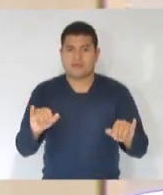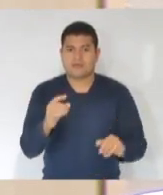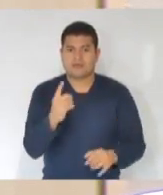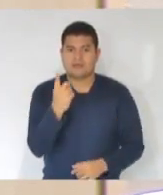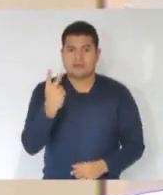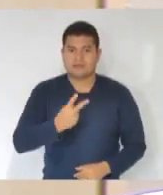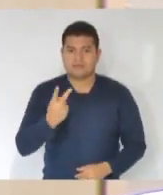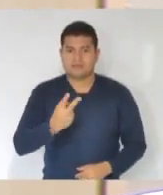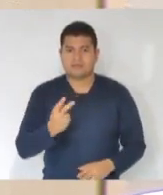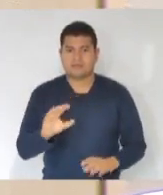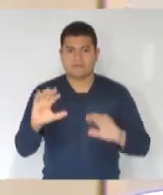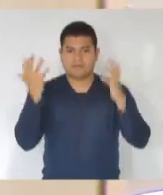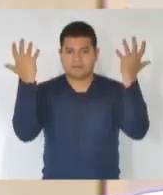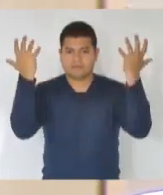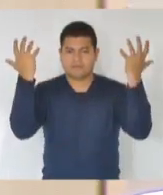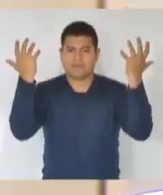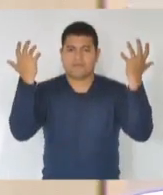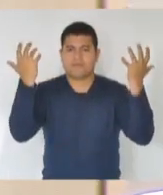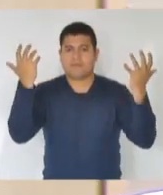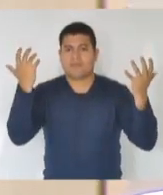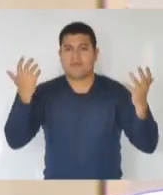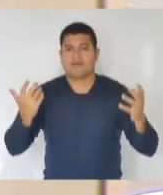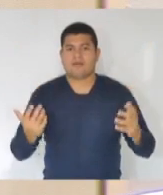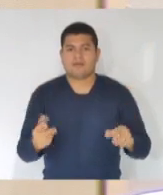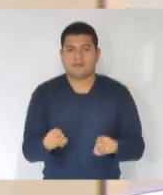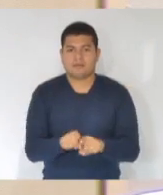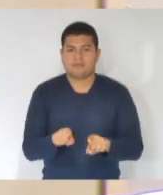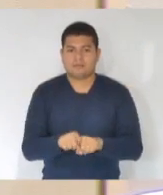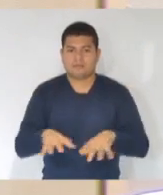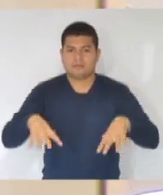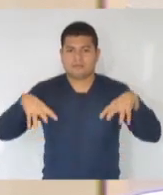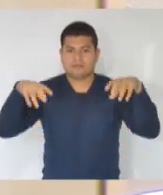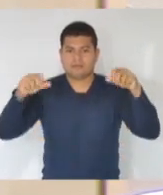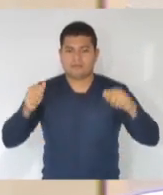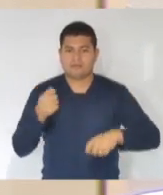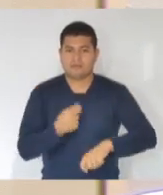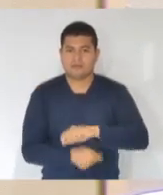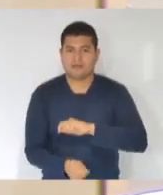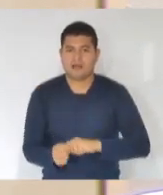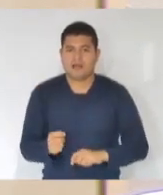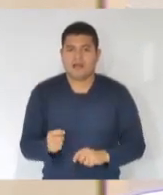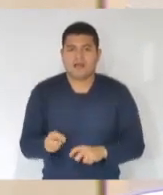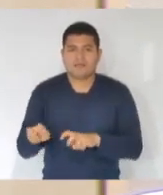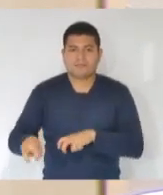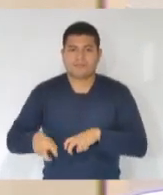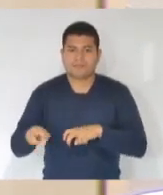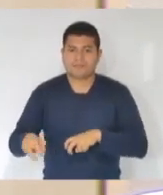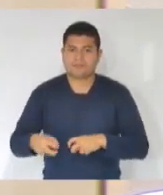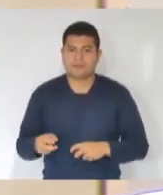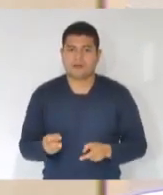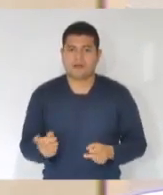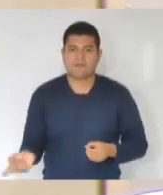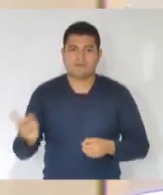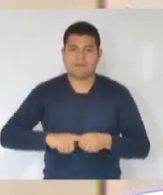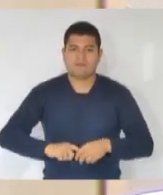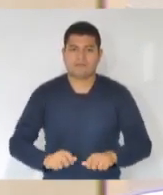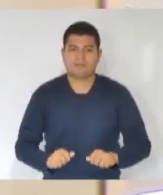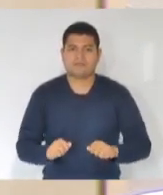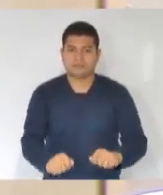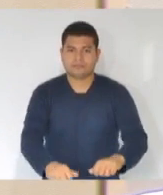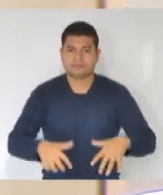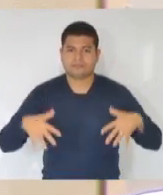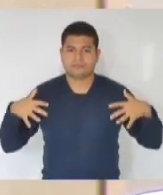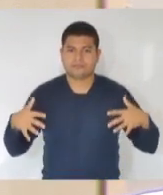12ª Festa do Colono e Primeira Feira Agropecuária. Ato contínuo, o senhor presidente reabriu a sessão e anunciou o próximo